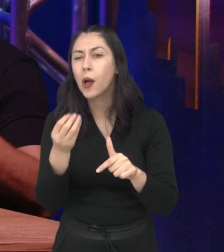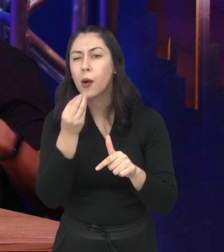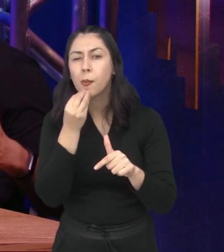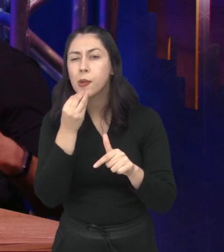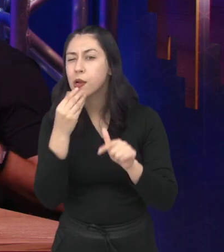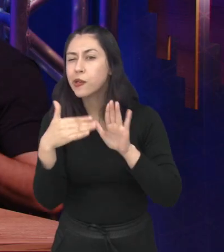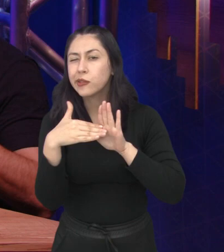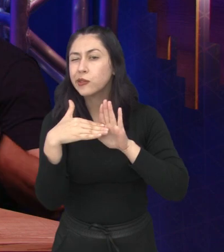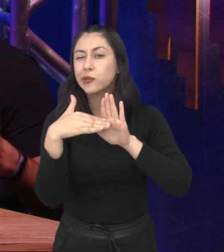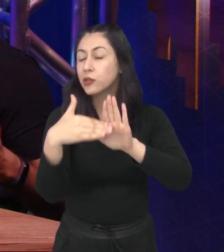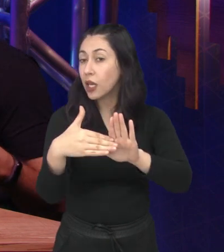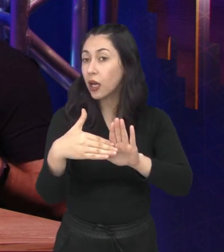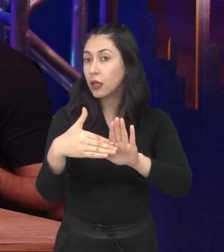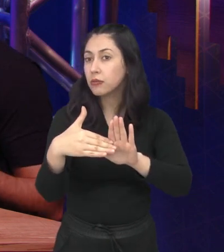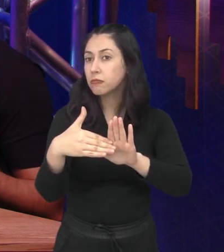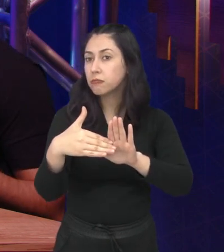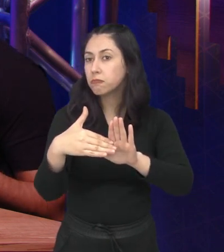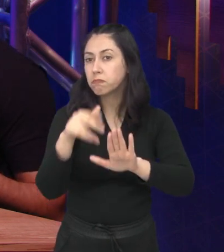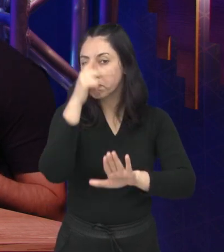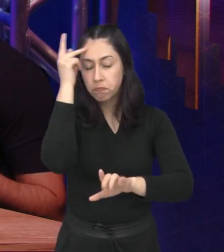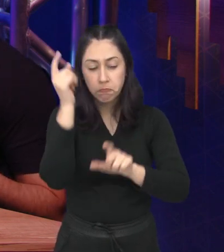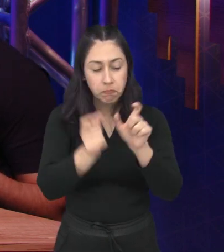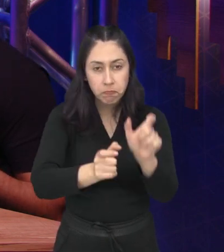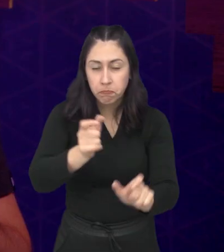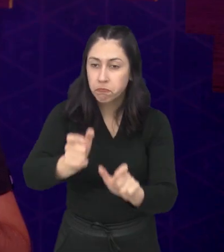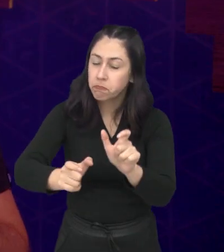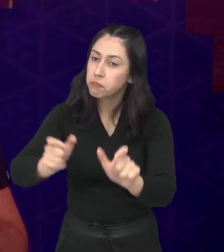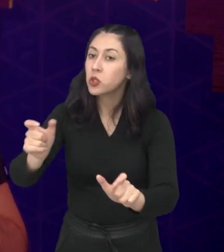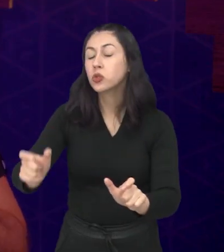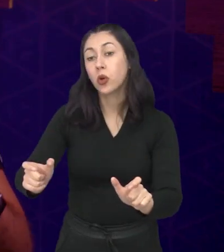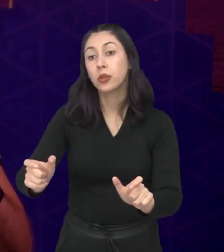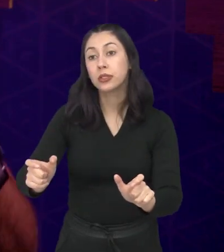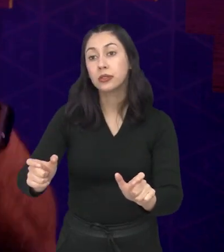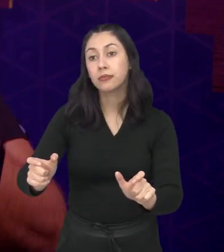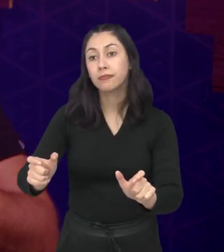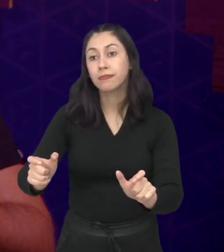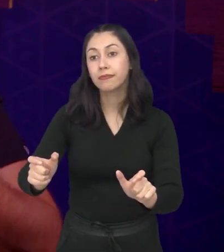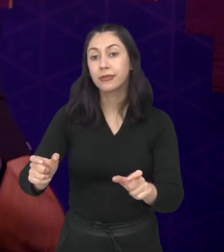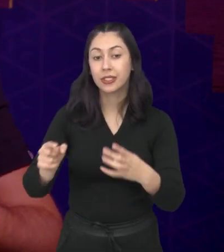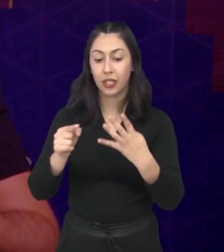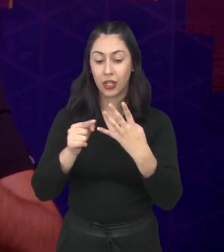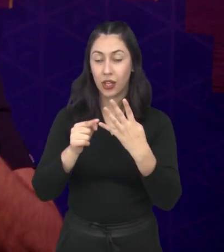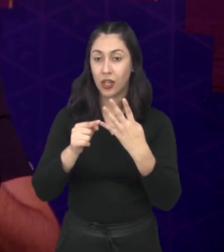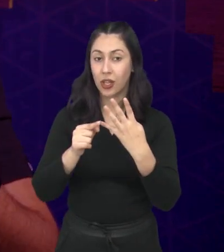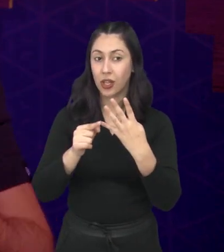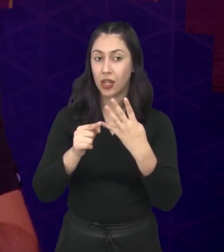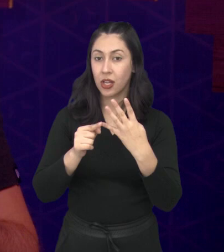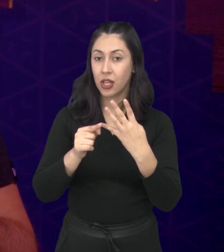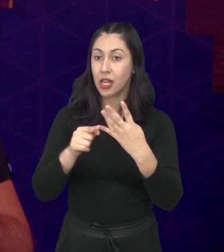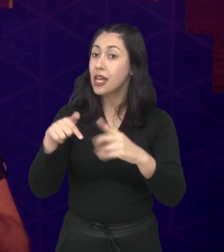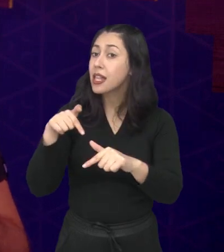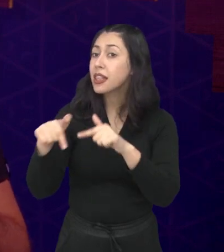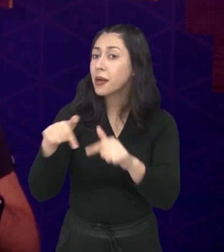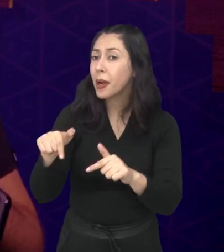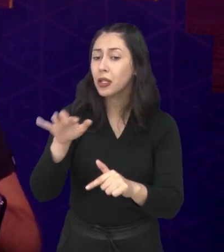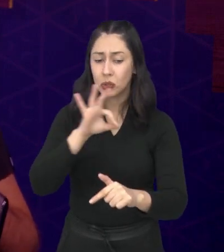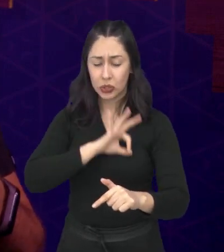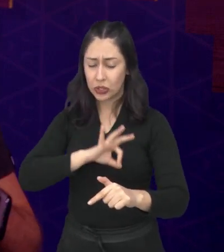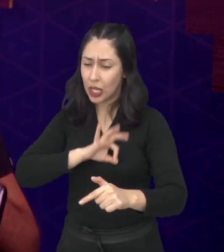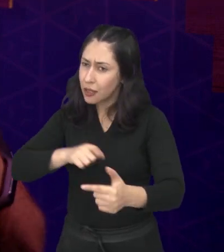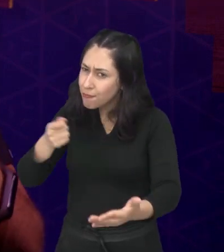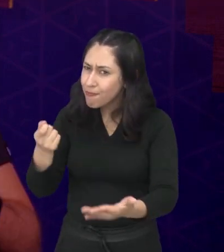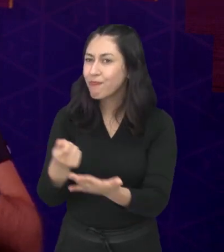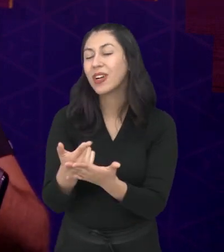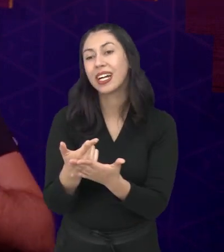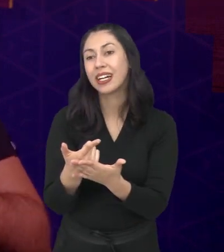acrescentar no mundo aí, na vida de outras pessoas e tal. E pelo que você pode ser pago. Então, não